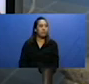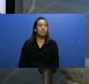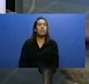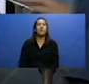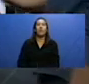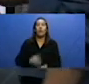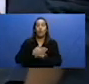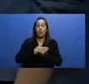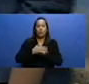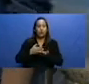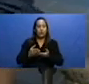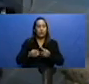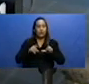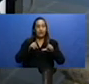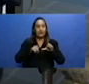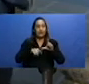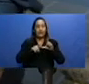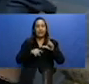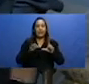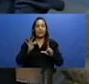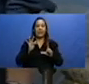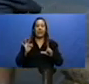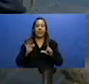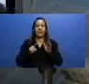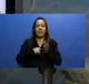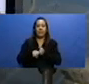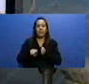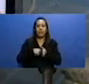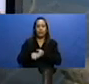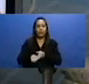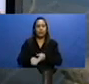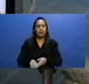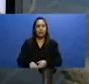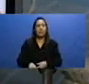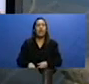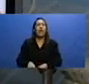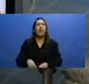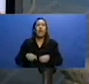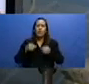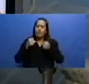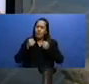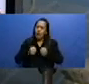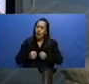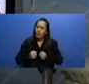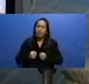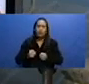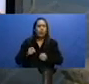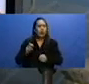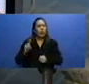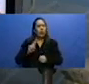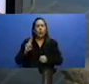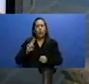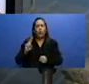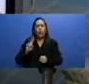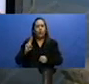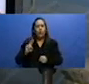Continuando, letra F. Olha só essa perguntinha. É pouco ou muito provável,